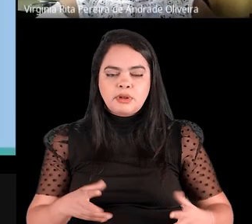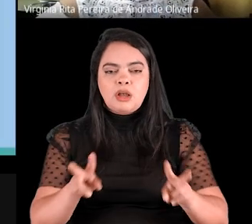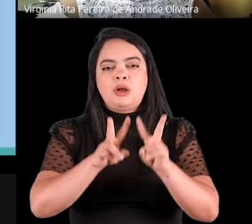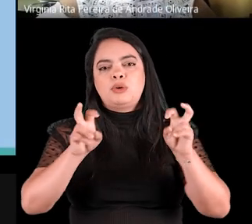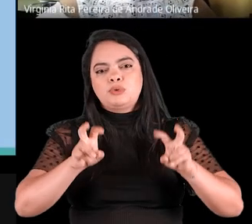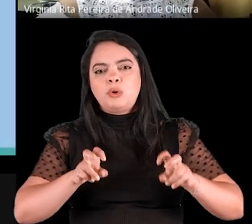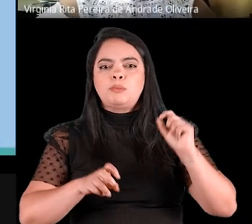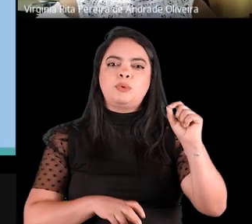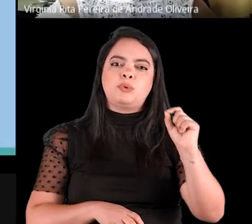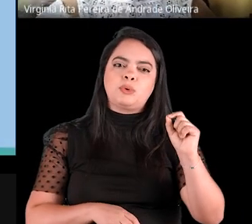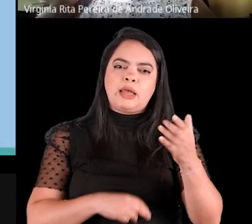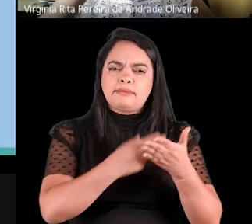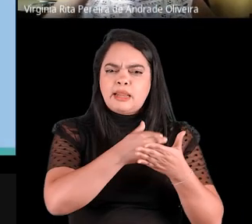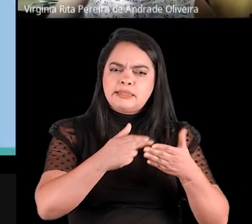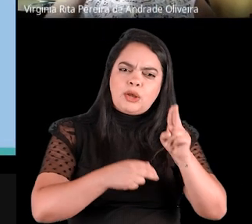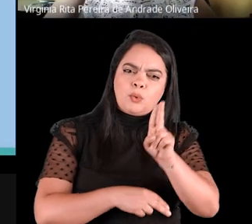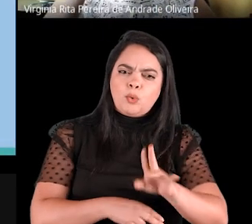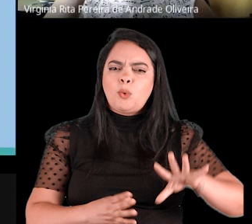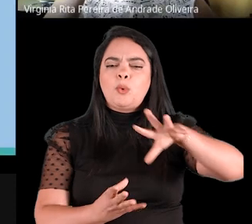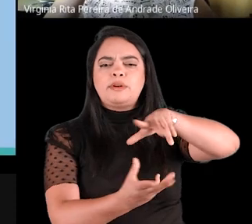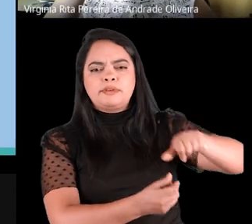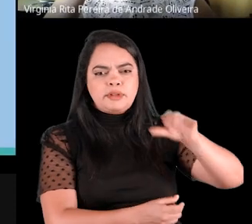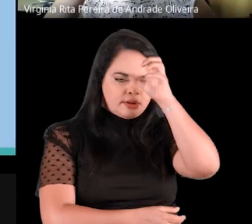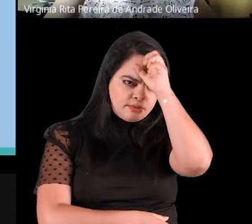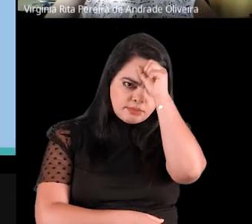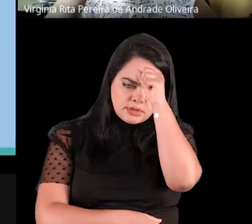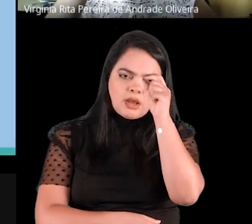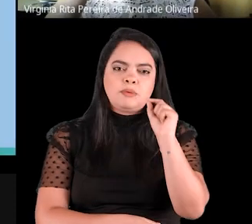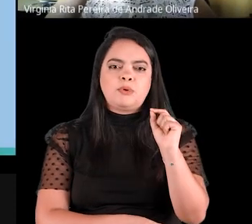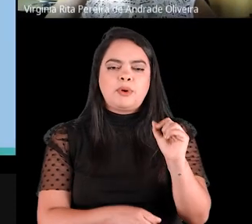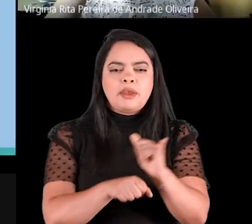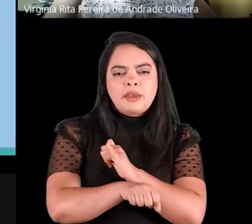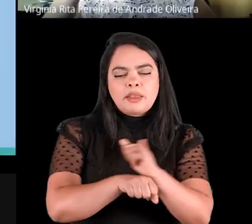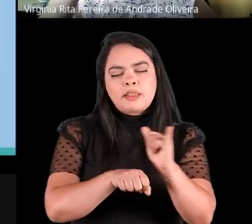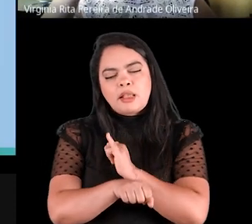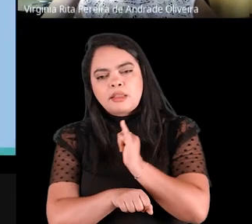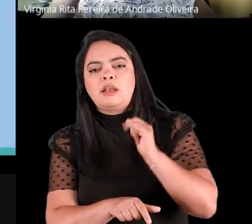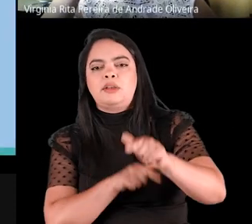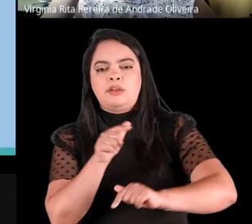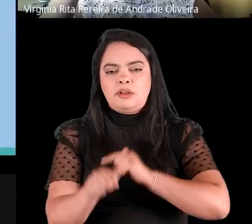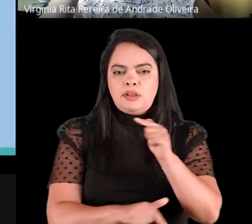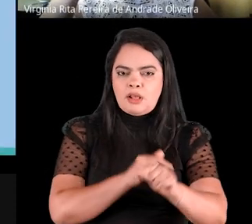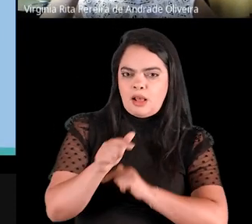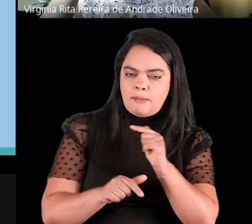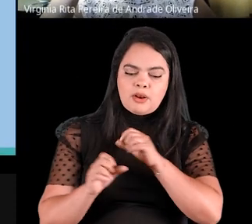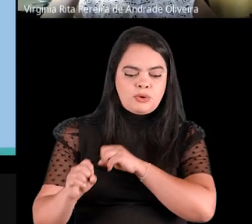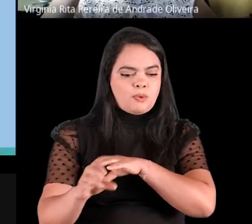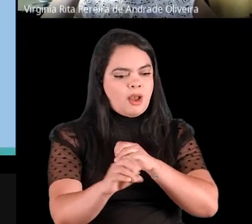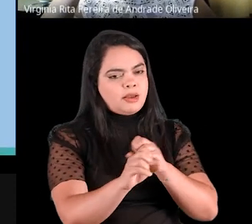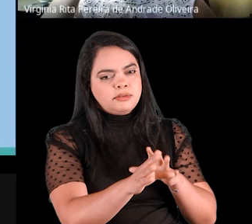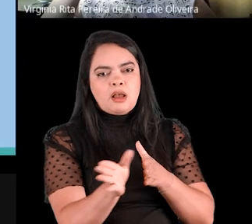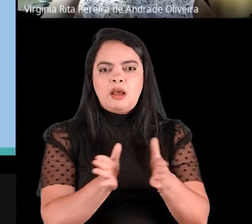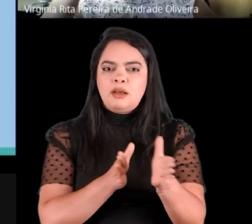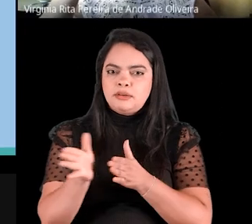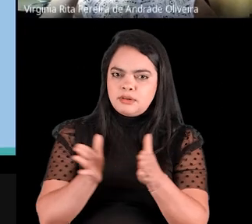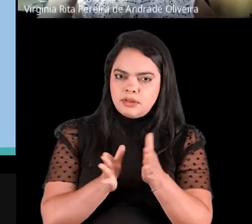aprendizagem, né, como um conjunto de princípios, estratégias e ações que visam tornar o ensino acessível e funcional a todas as pessoas.